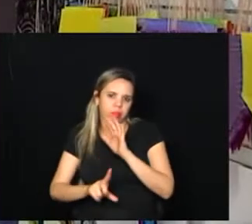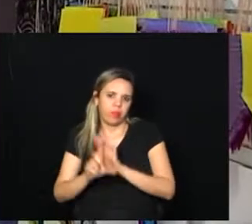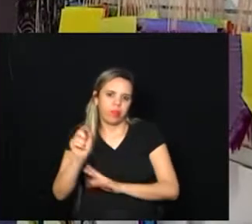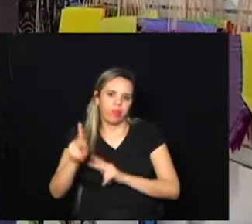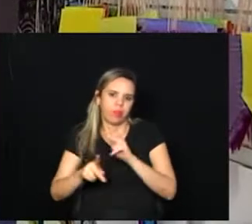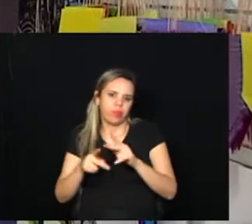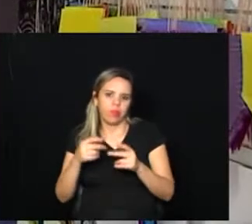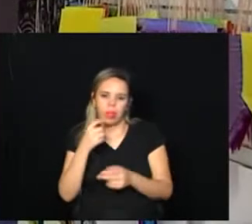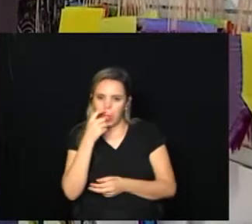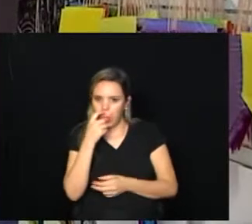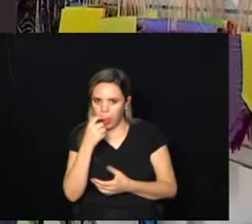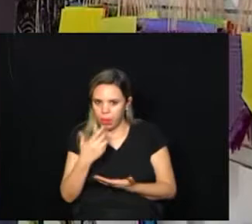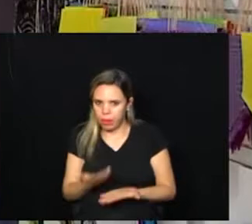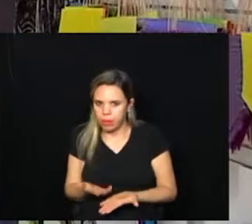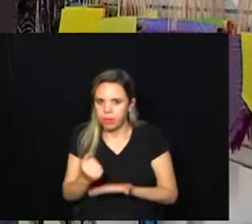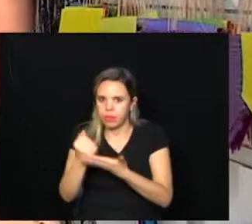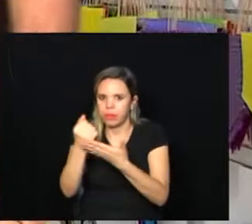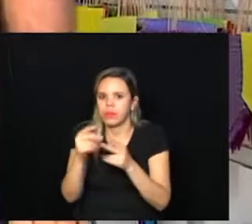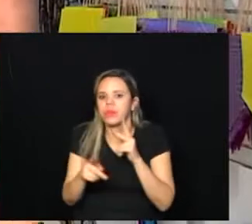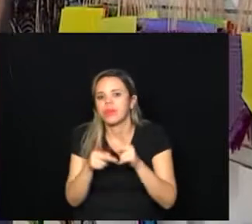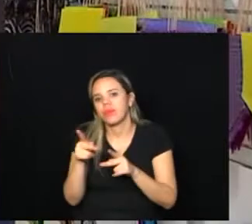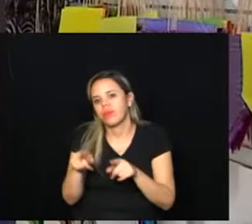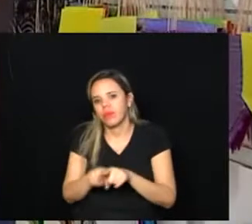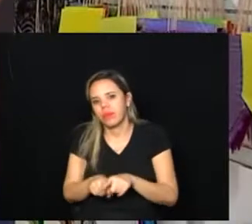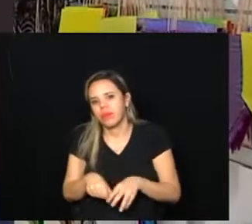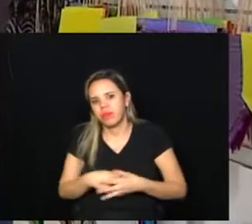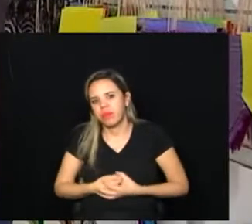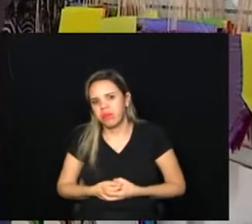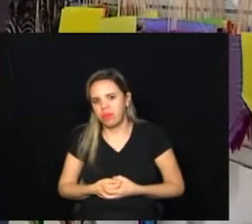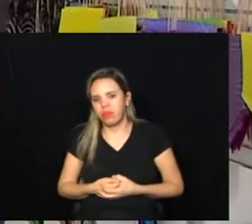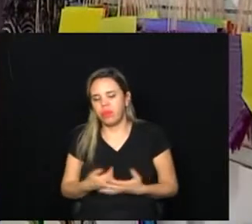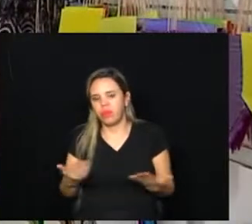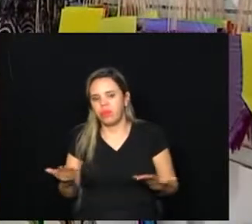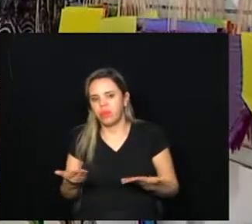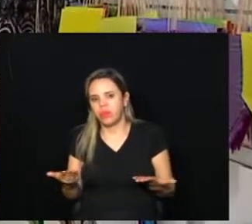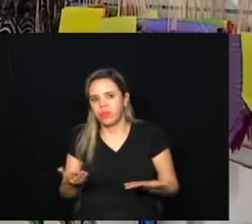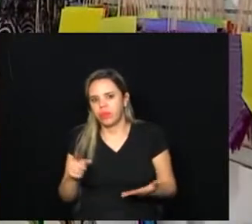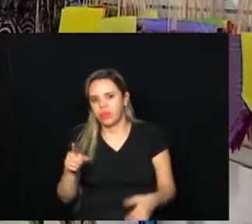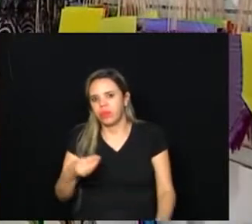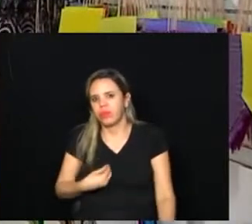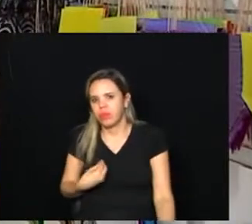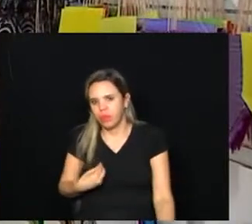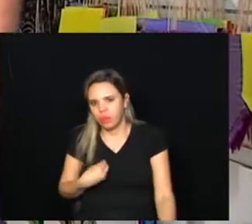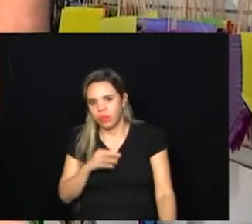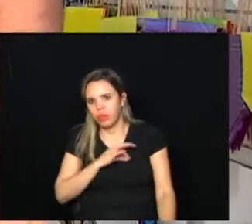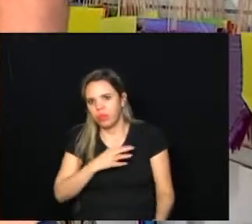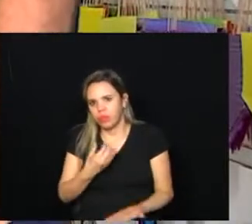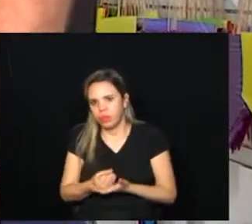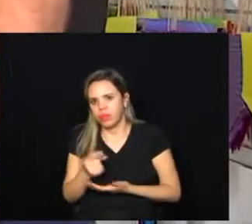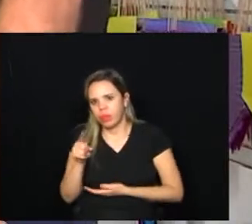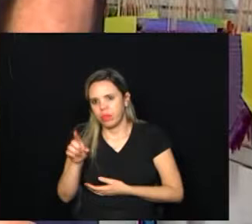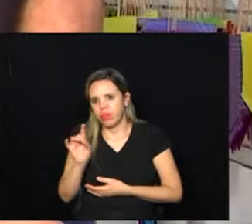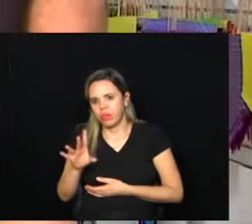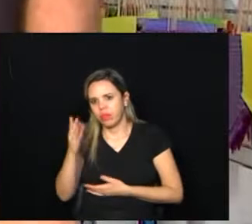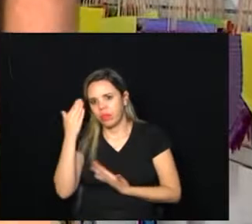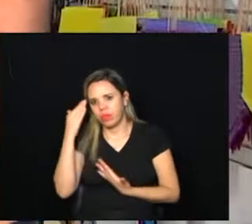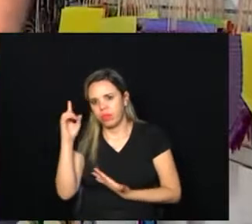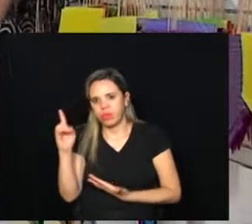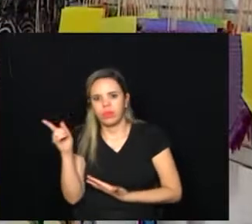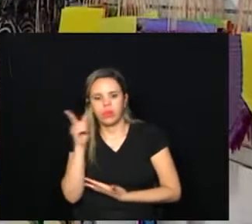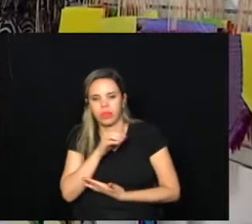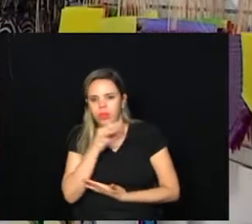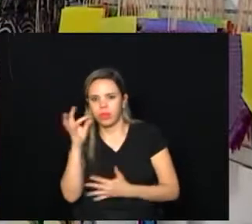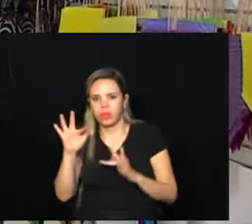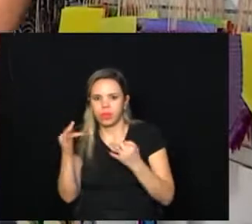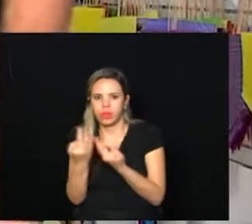muita gente e ajuda muita gente também, né? E hoje, que nem a gente Você vive disso, né? Eu vivo só disso hoje, graças a Deus, eu,